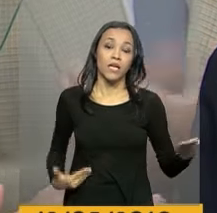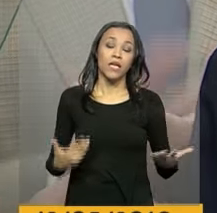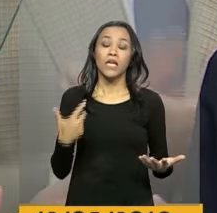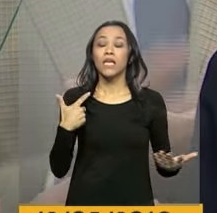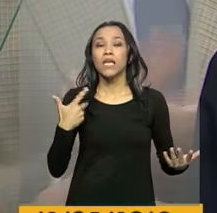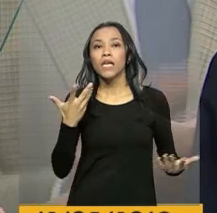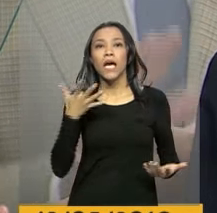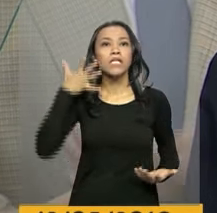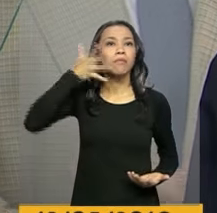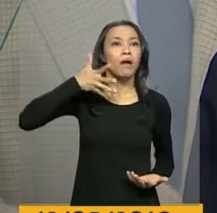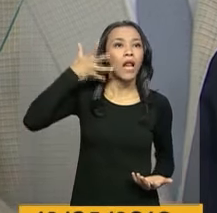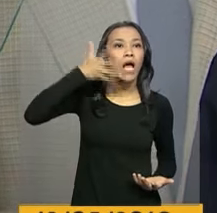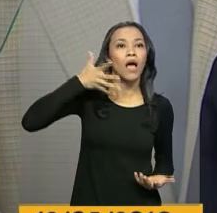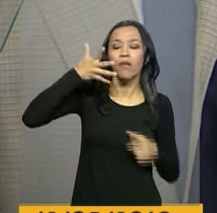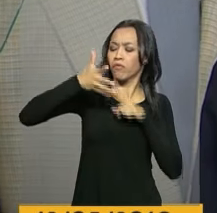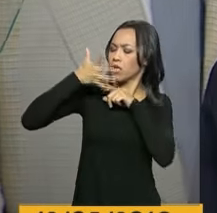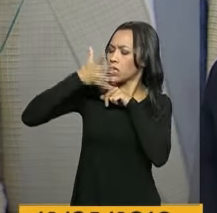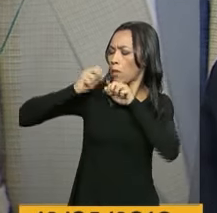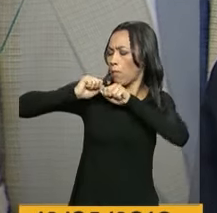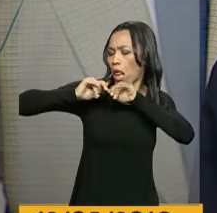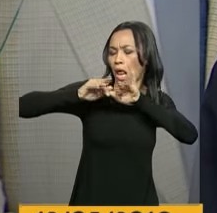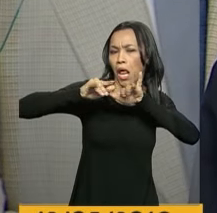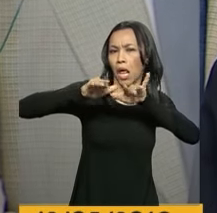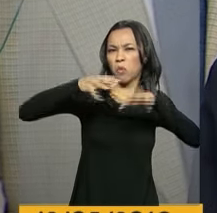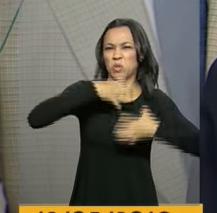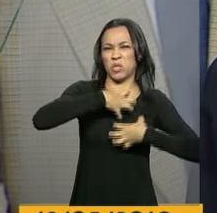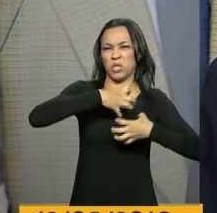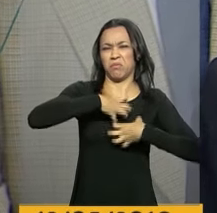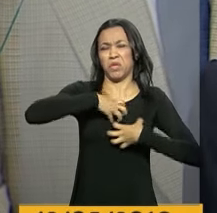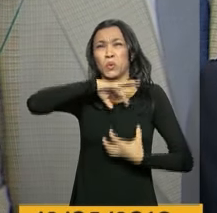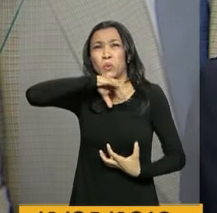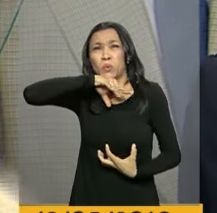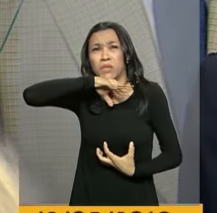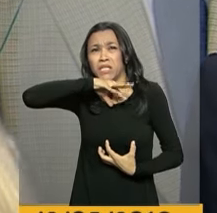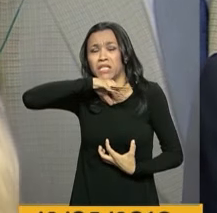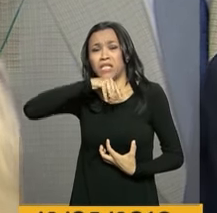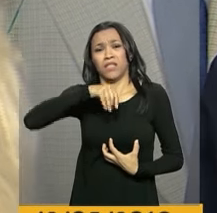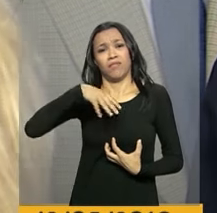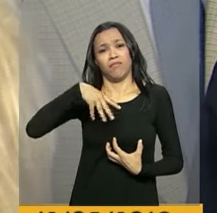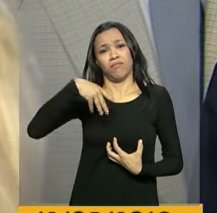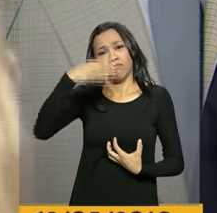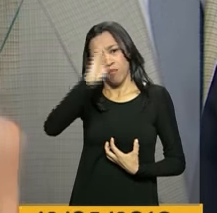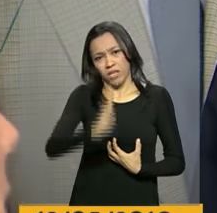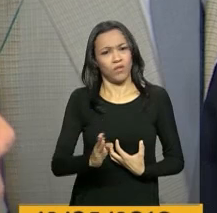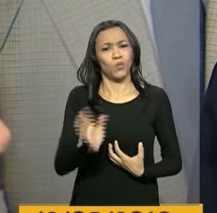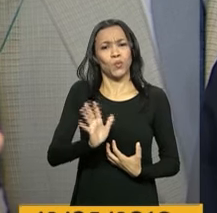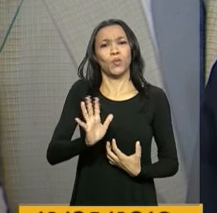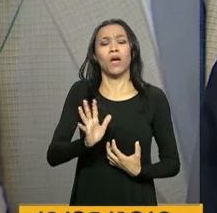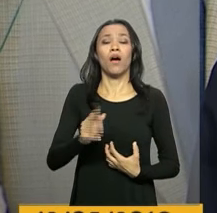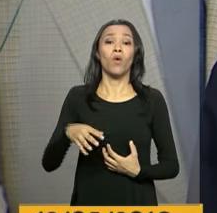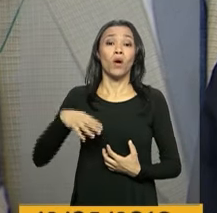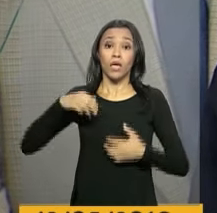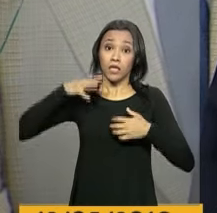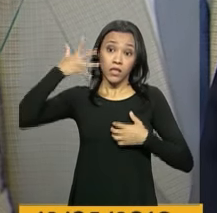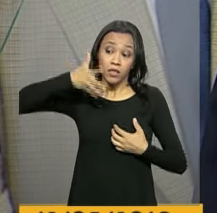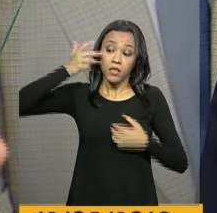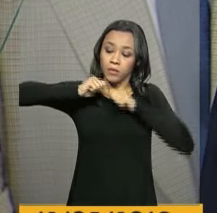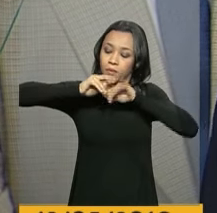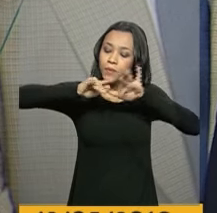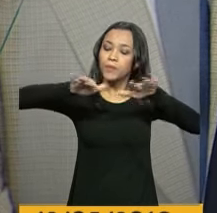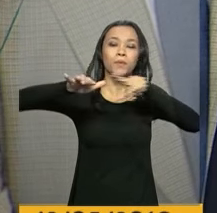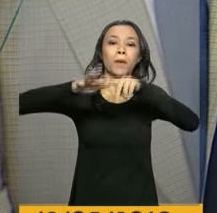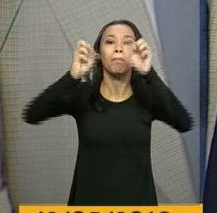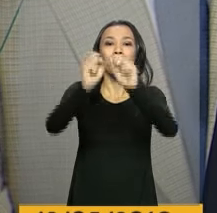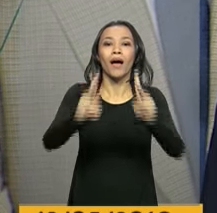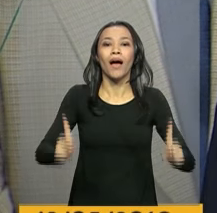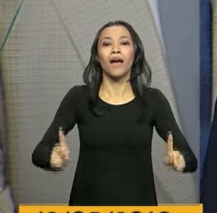não sejam propagadoras do mal-estar entre os brasileiros, mas, ao contrário, que sejam propagadoras da pacificação, da paz, da